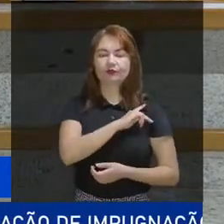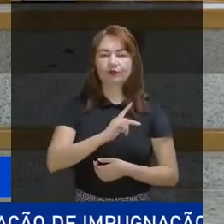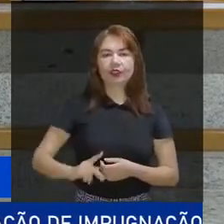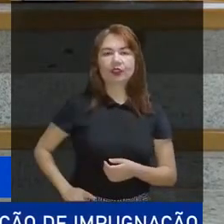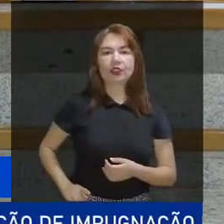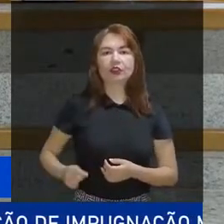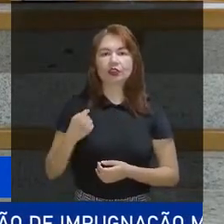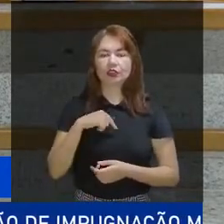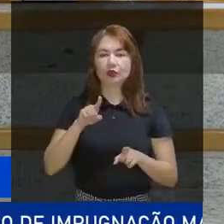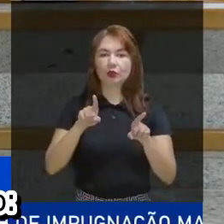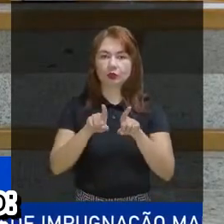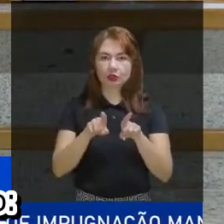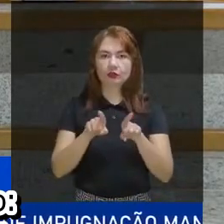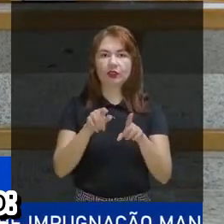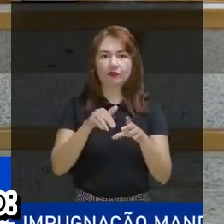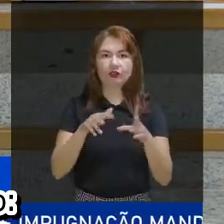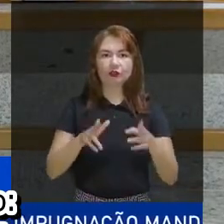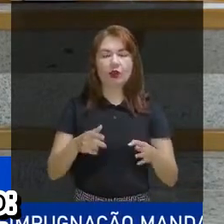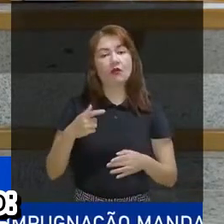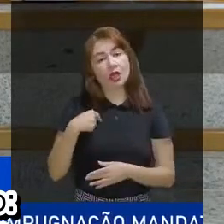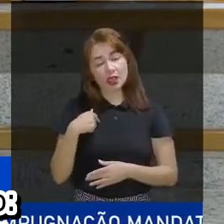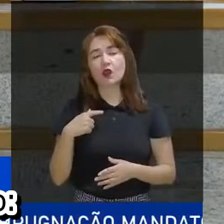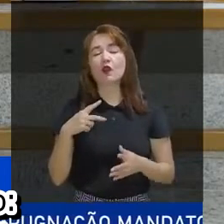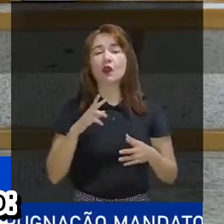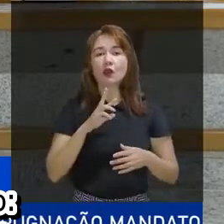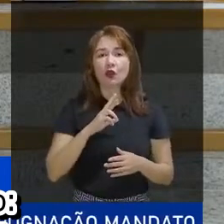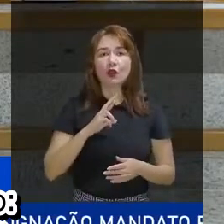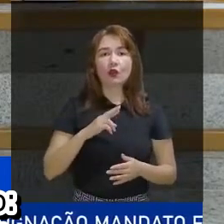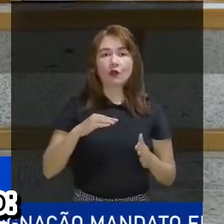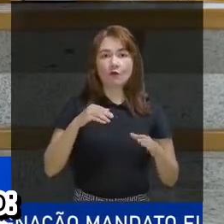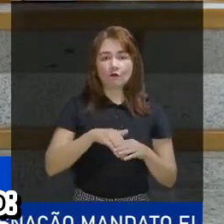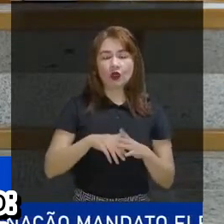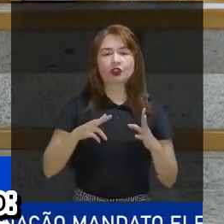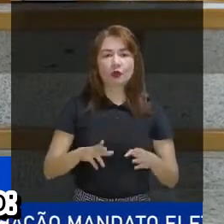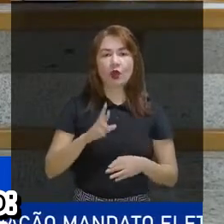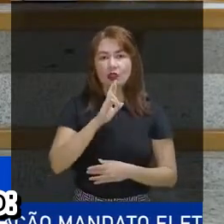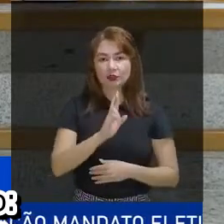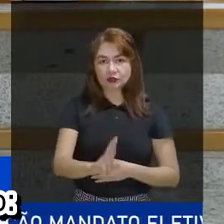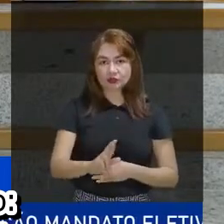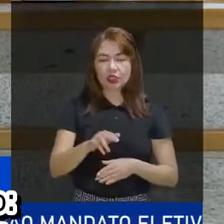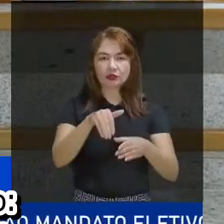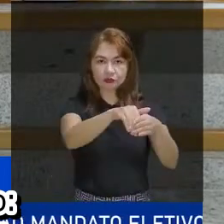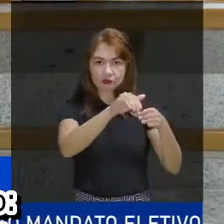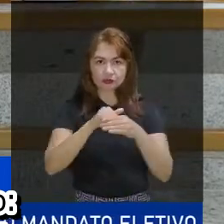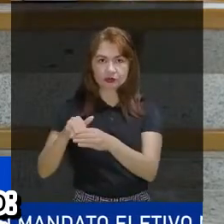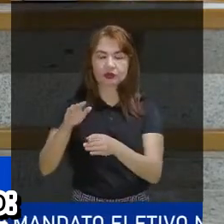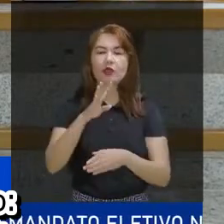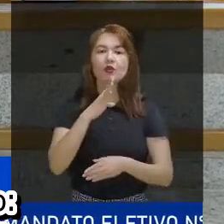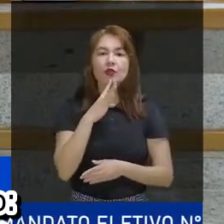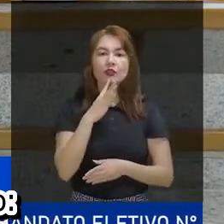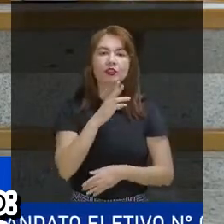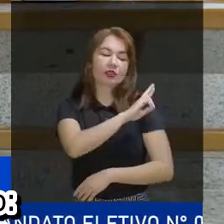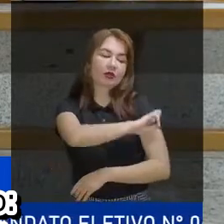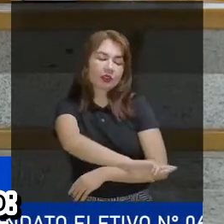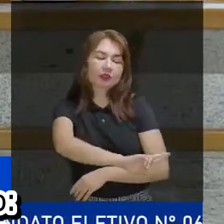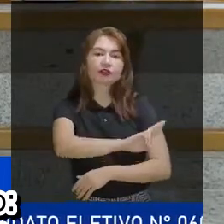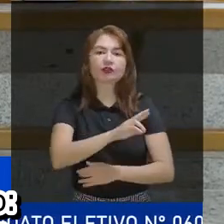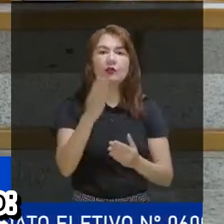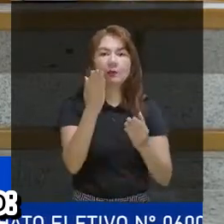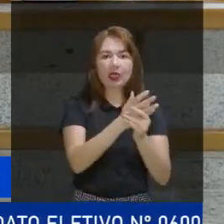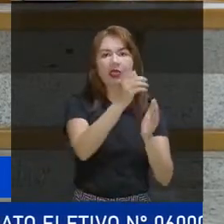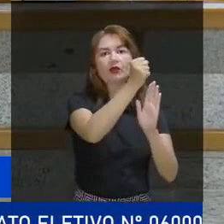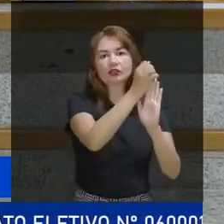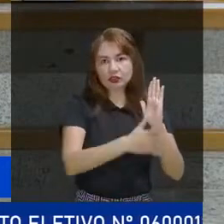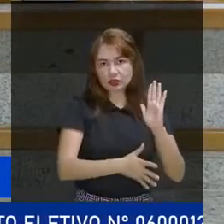relator. Eu também acompanho, anuncio o resultado. O TRE da Amapá, à unanimidade, conheceu e rejeitou